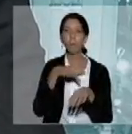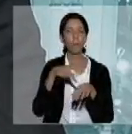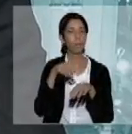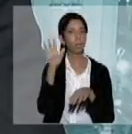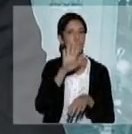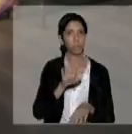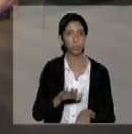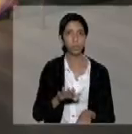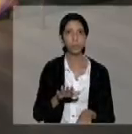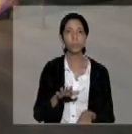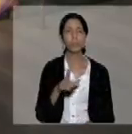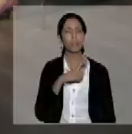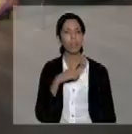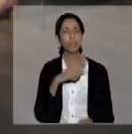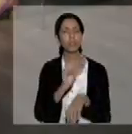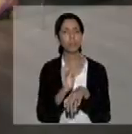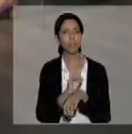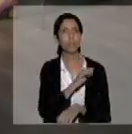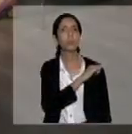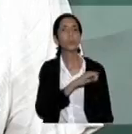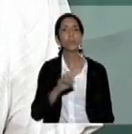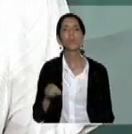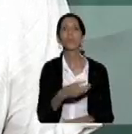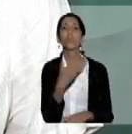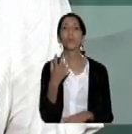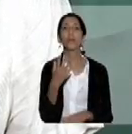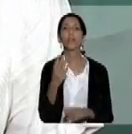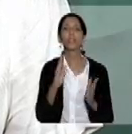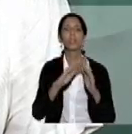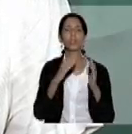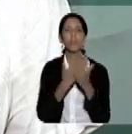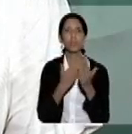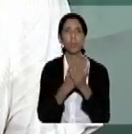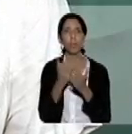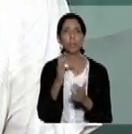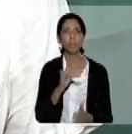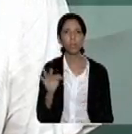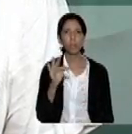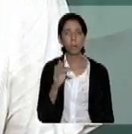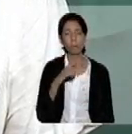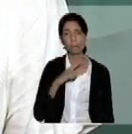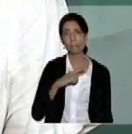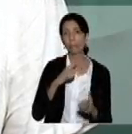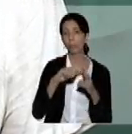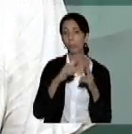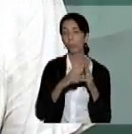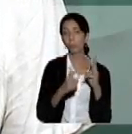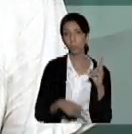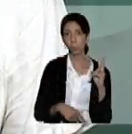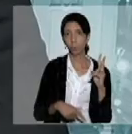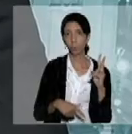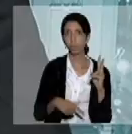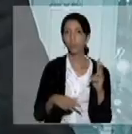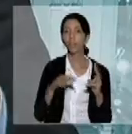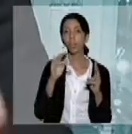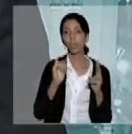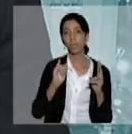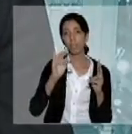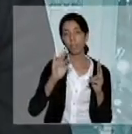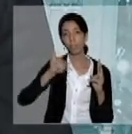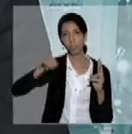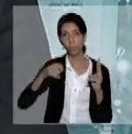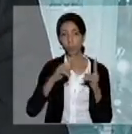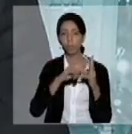o país. A gente tem no Rio, no estado do Rio, a gente tem quantos institutos federais de ensino técnico? Temos 2 institutos federais, o Instituto Federal